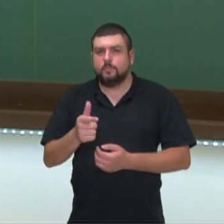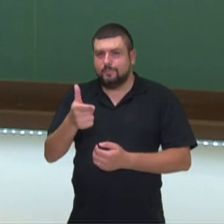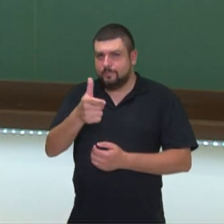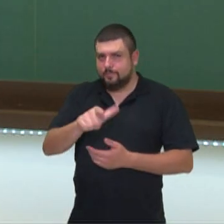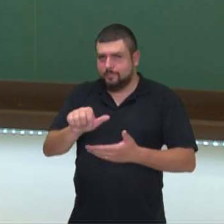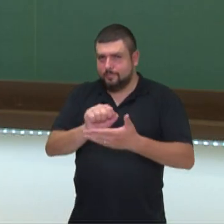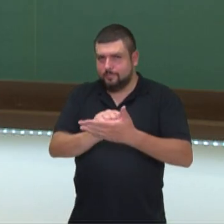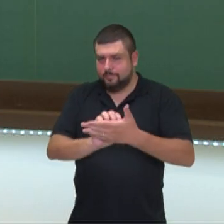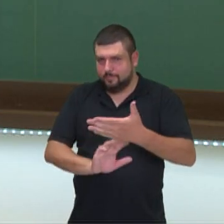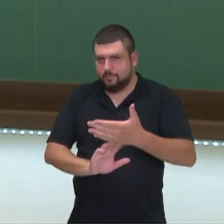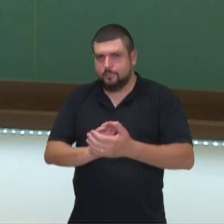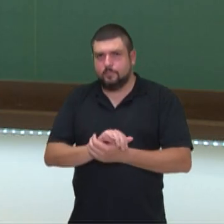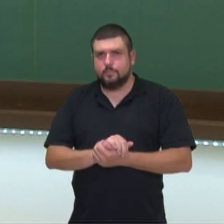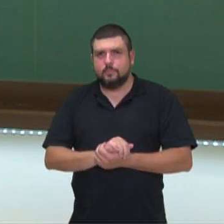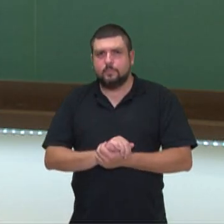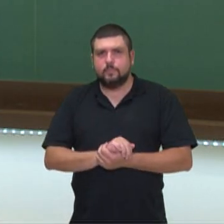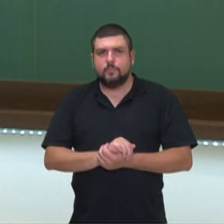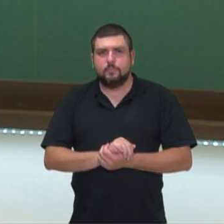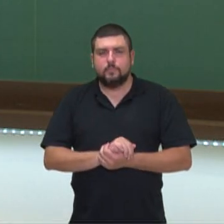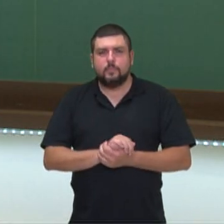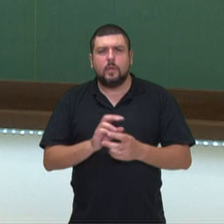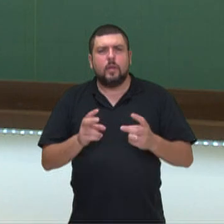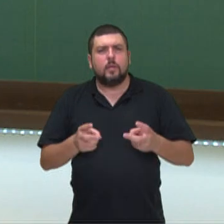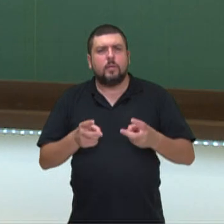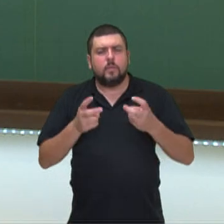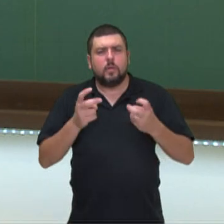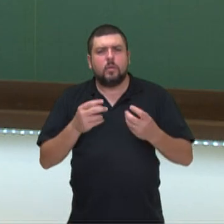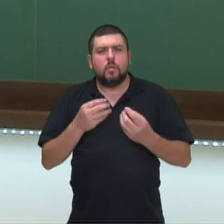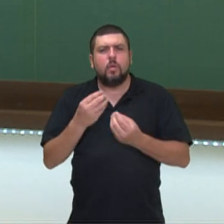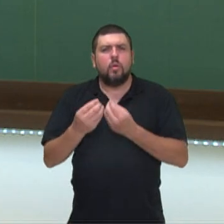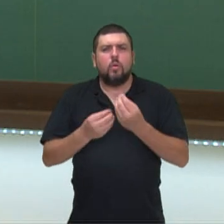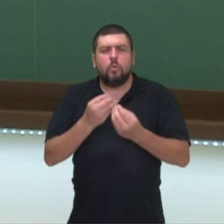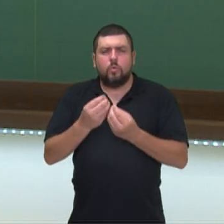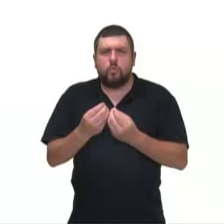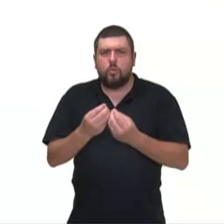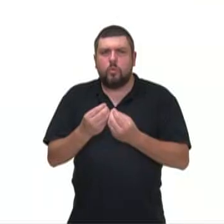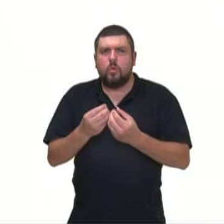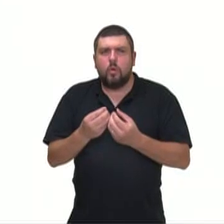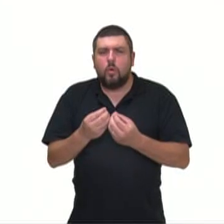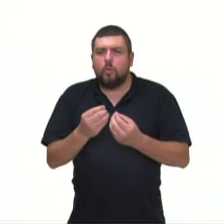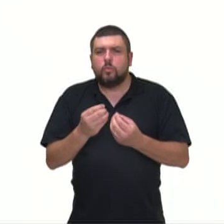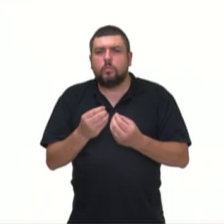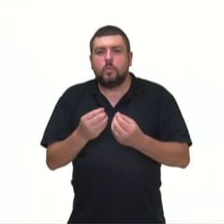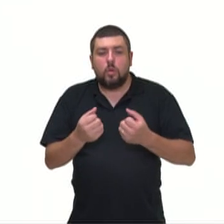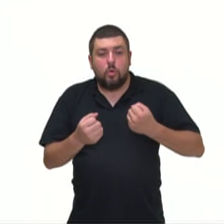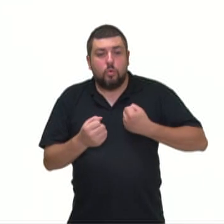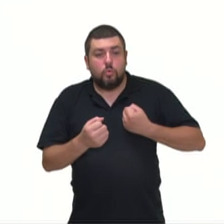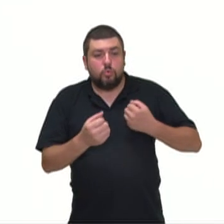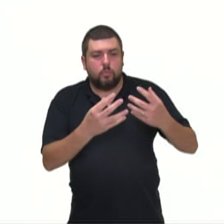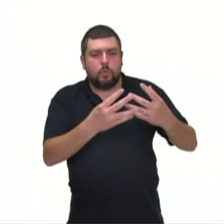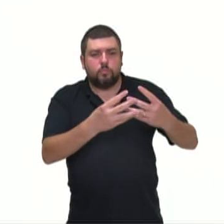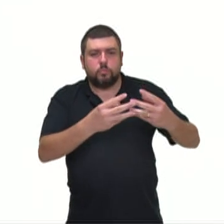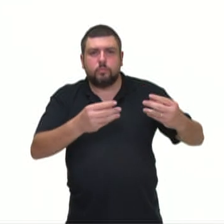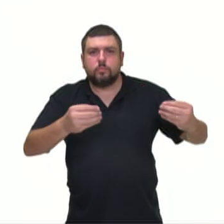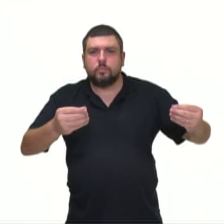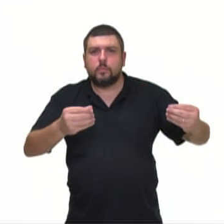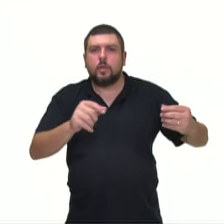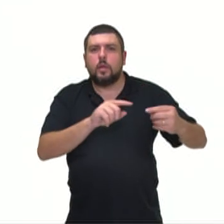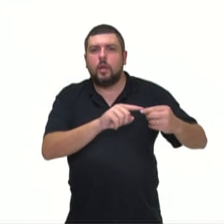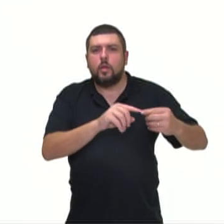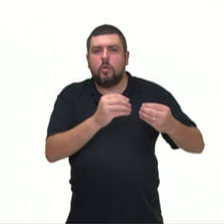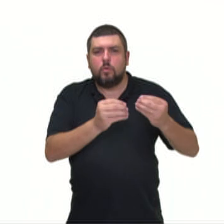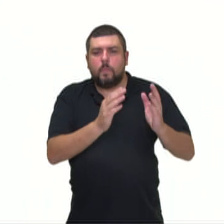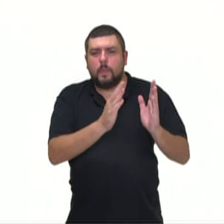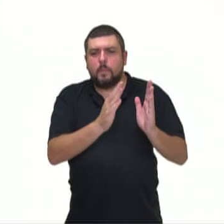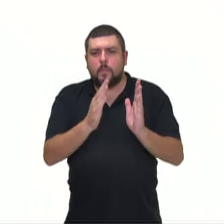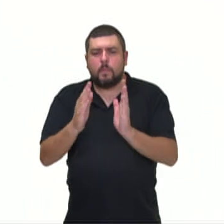você. Observe como Cláudio decompôs o número abaixo usando potências de base 10 para representar os valores posicionais dos